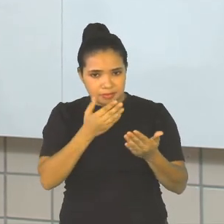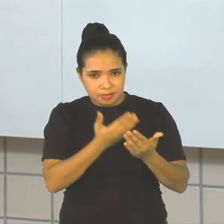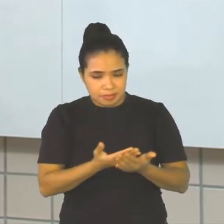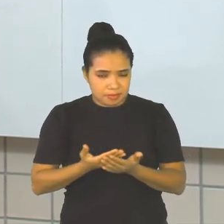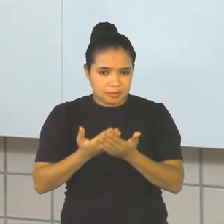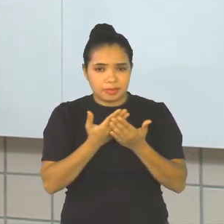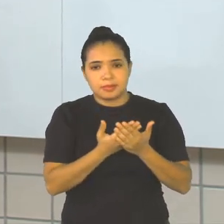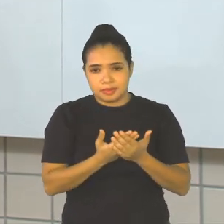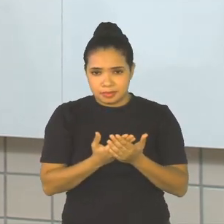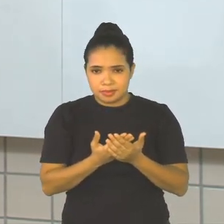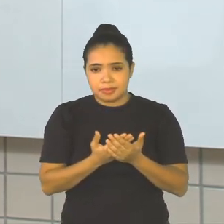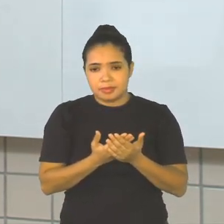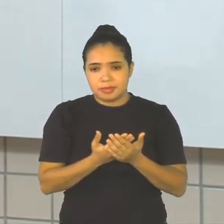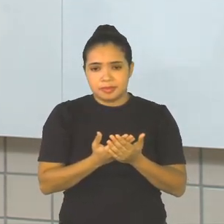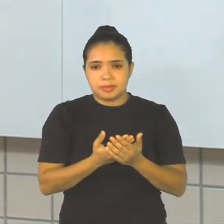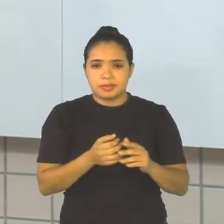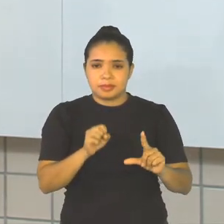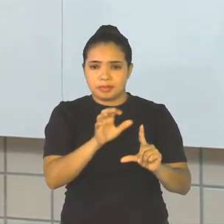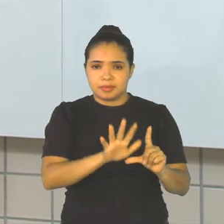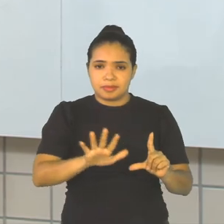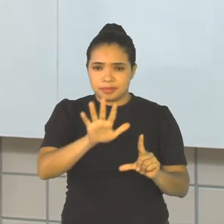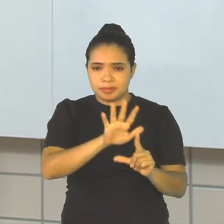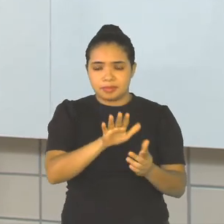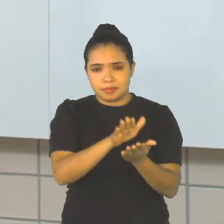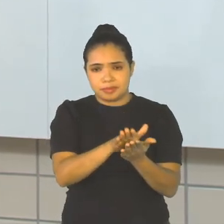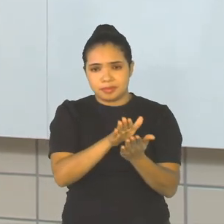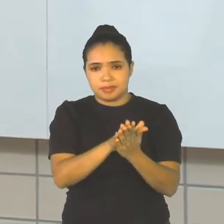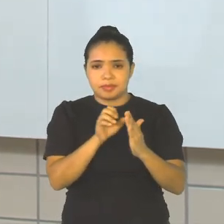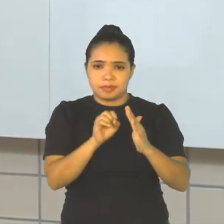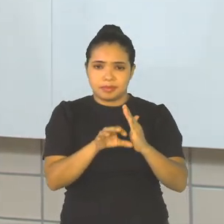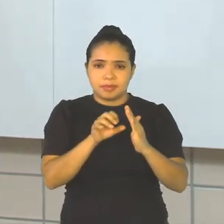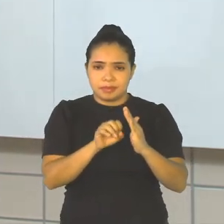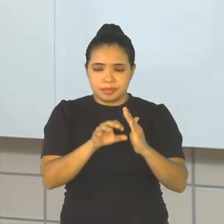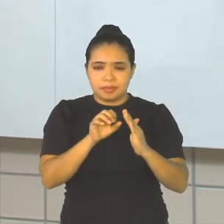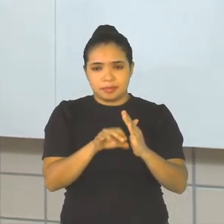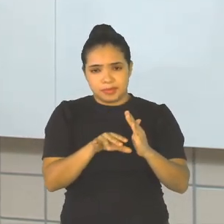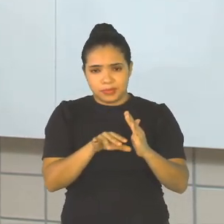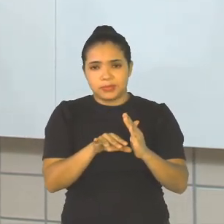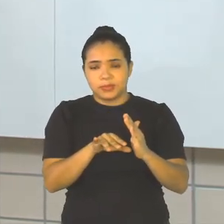aulas, lá na plataforma Palmas Homeschool,